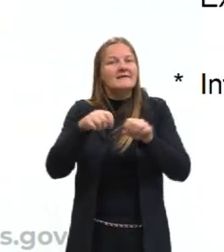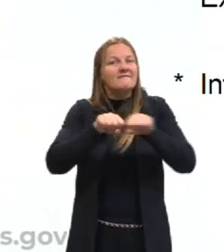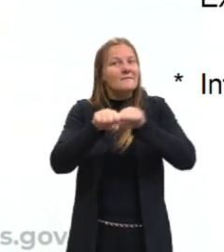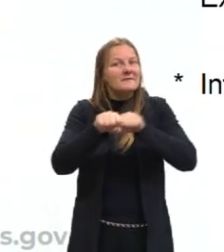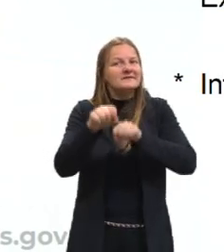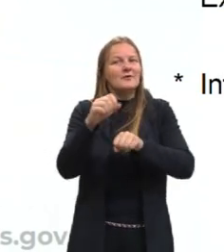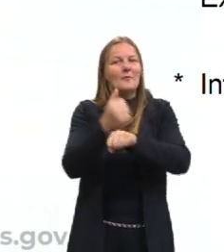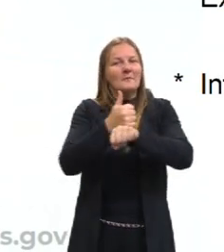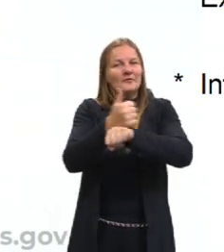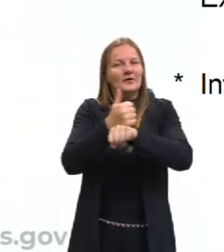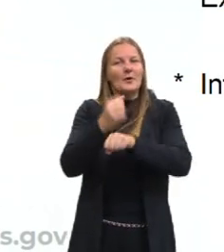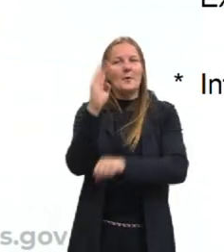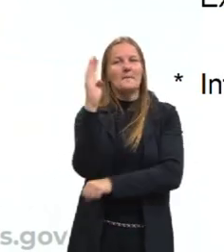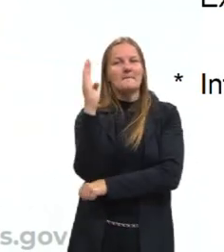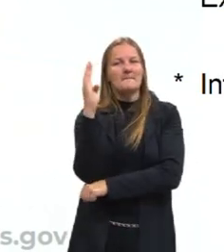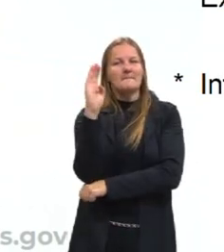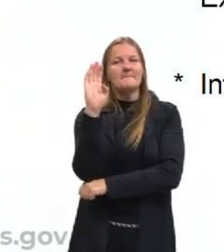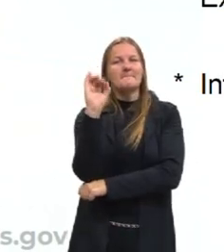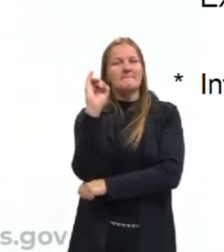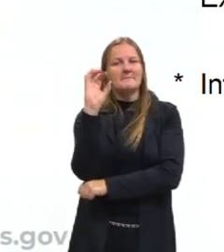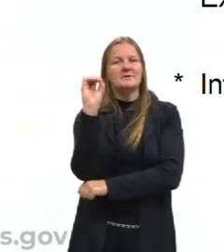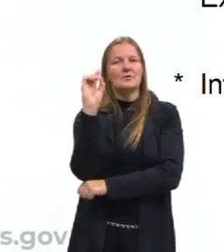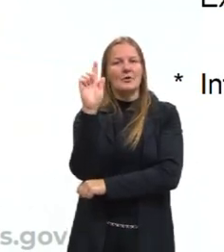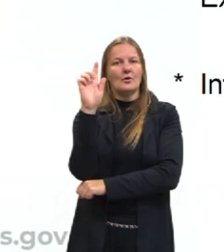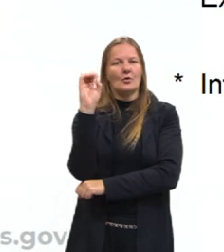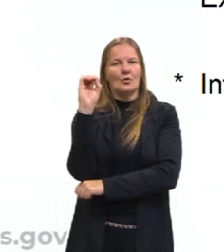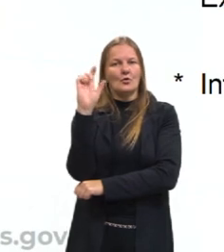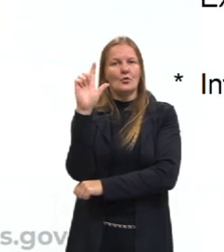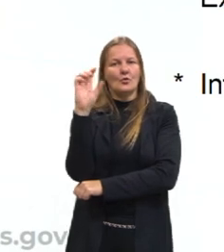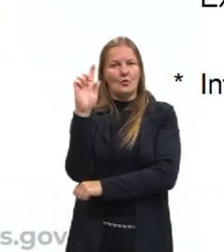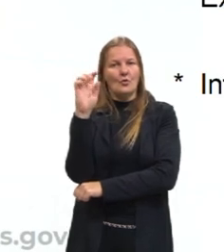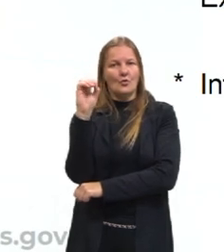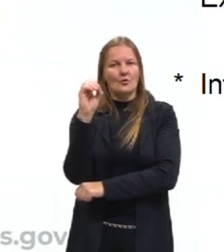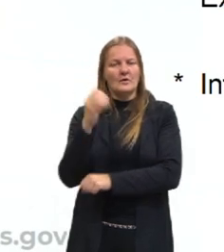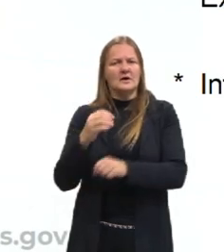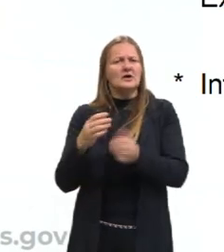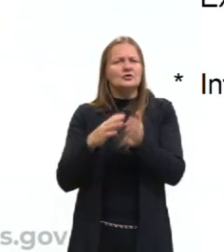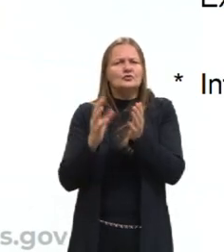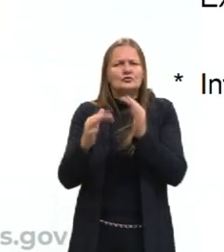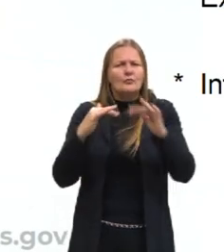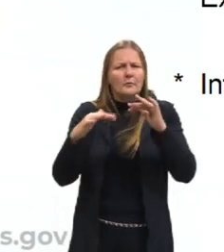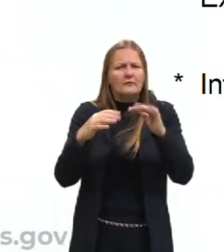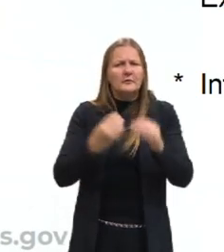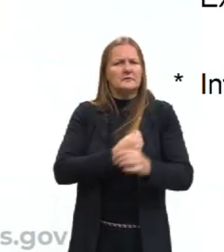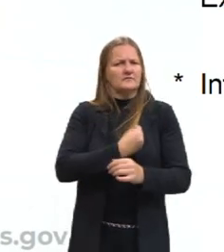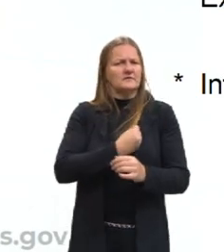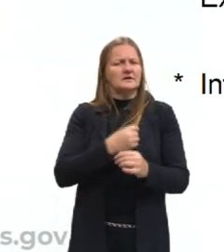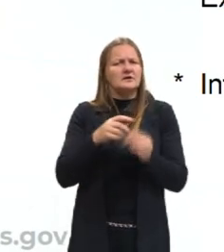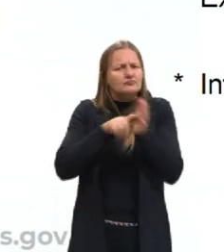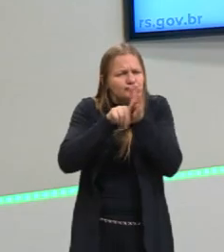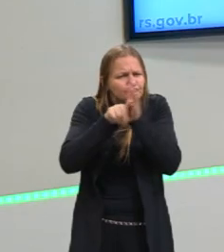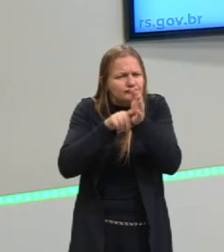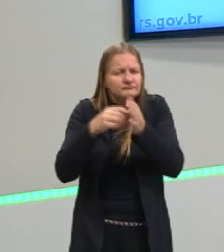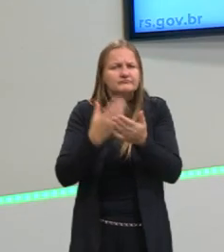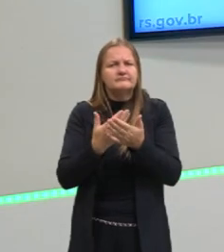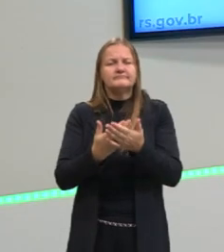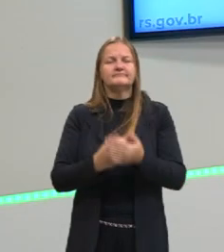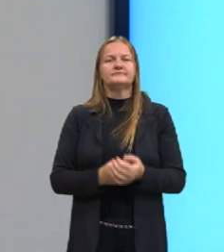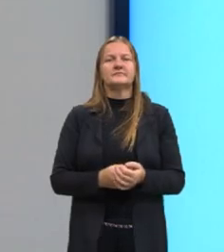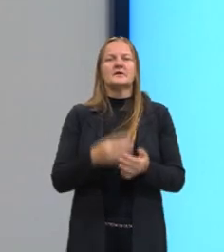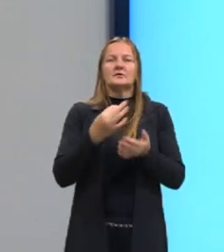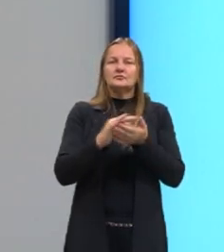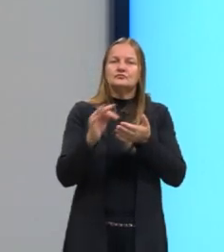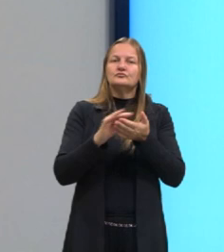ele se preocupa com essa questão de estudar tudo aquilo que é Vivo e se movimenta Então olha só seguindo essa teoria